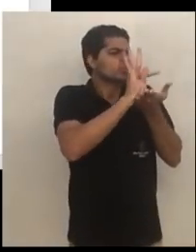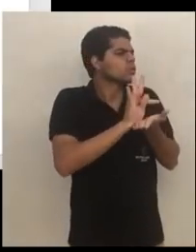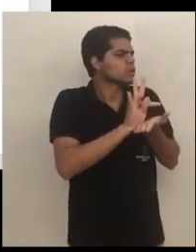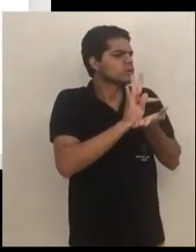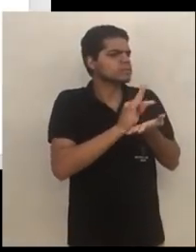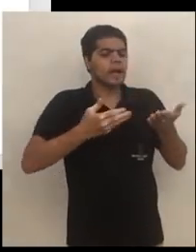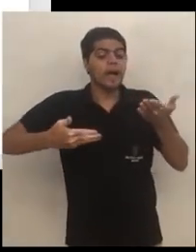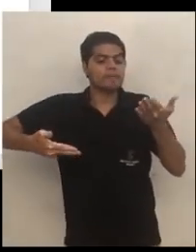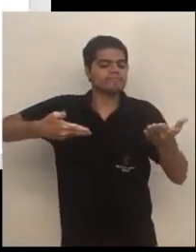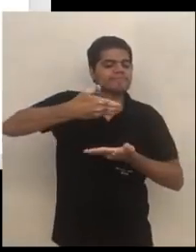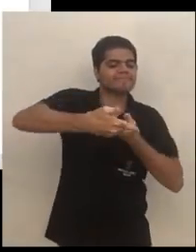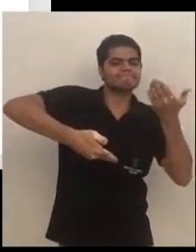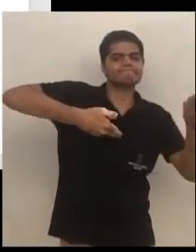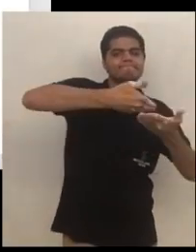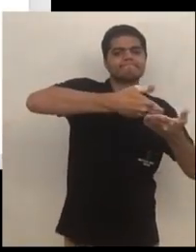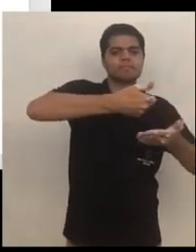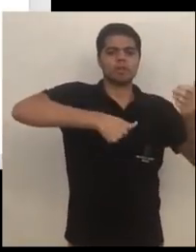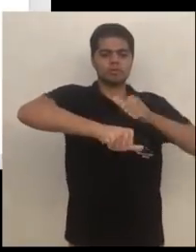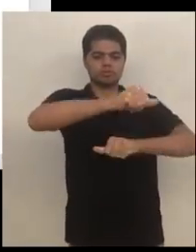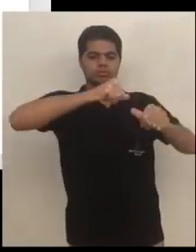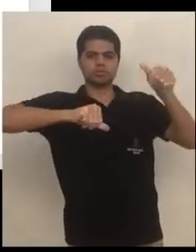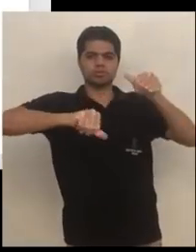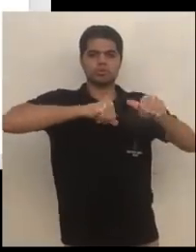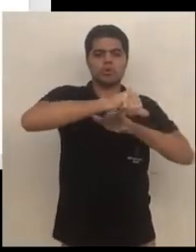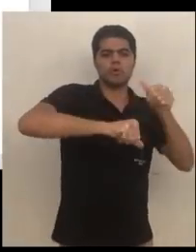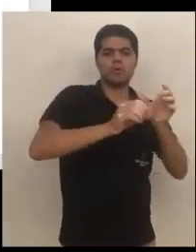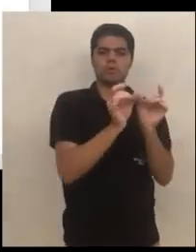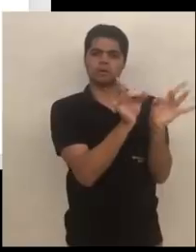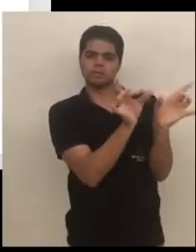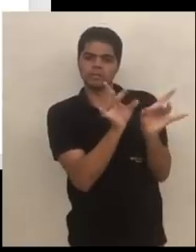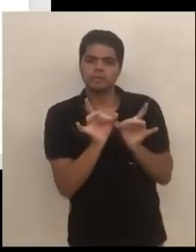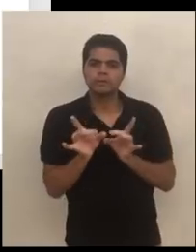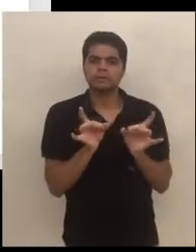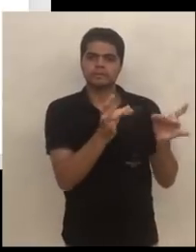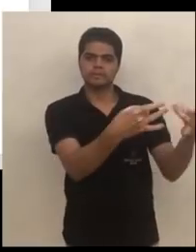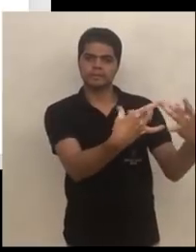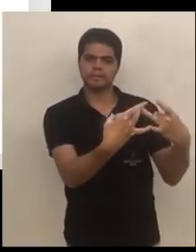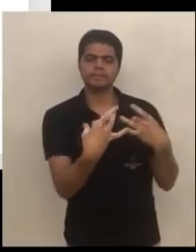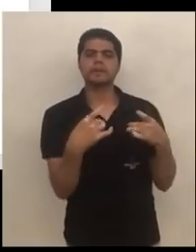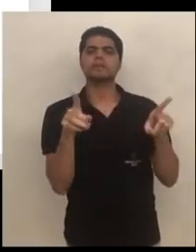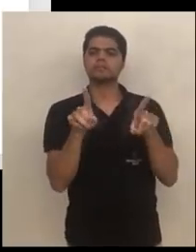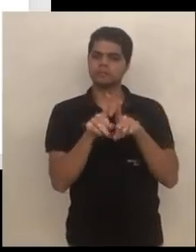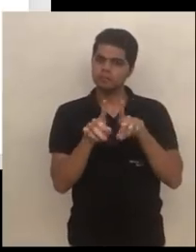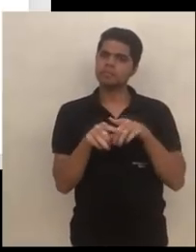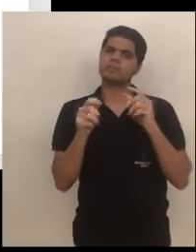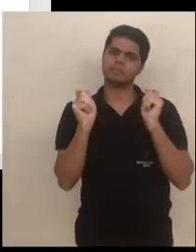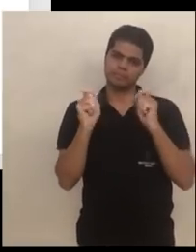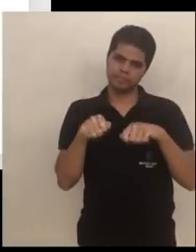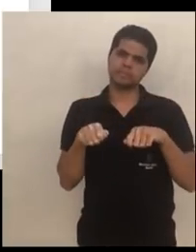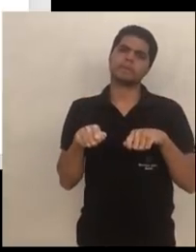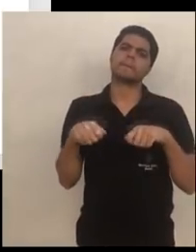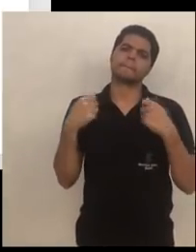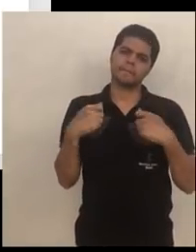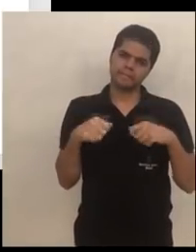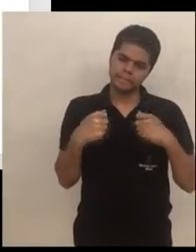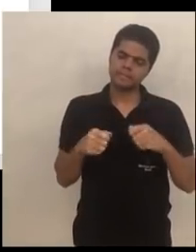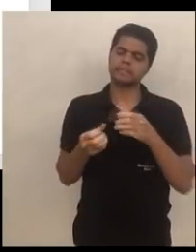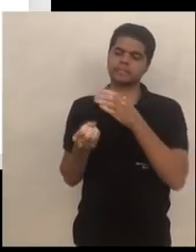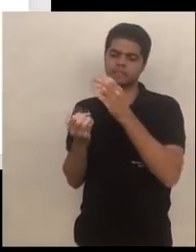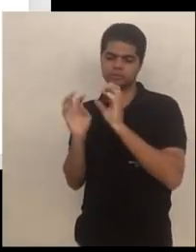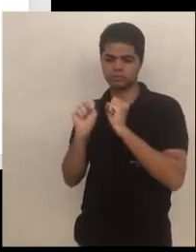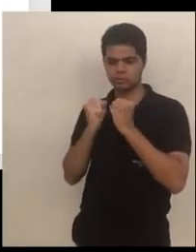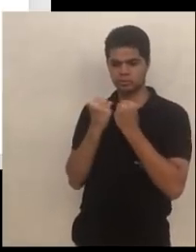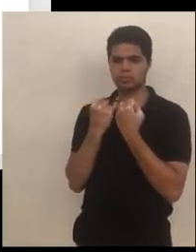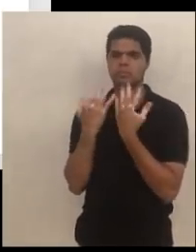fazer negociação, fazer comercialização. E eu tenho passado alguns contatos para dar esses escoamentos de produção e fazer